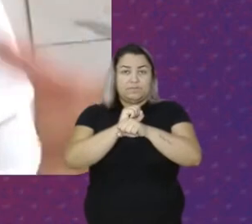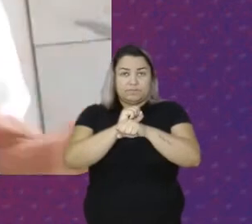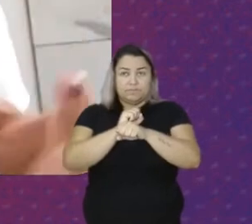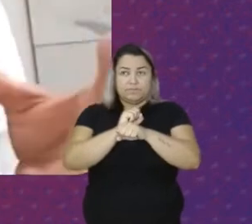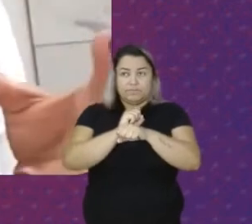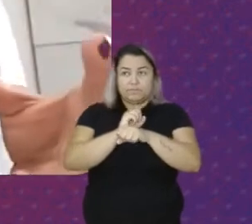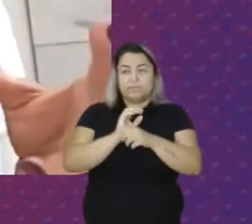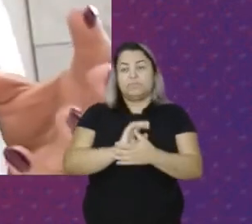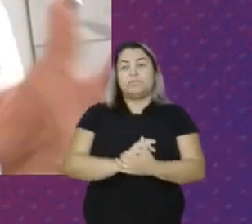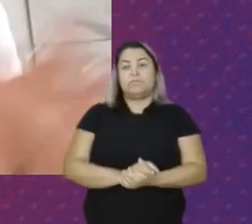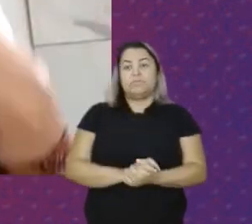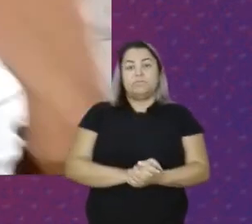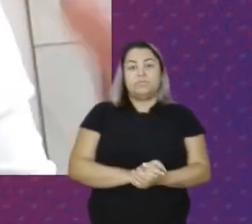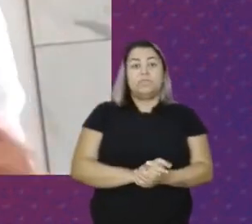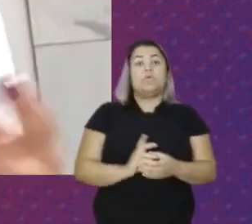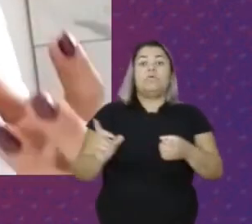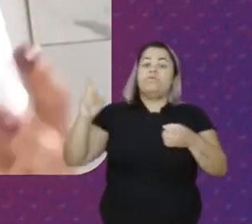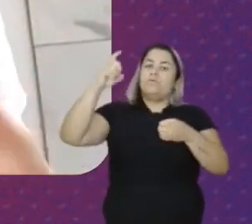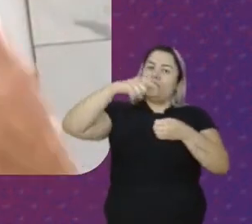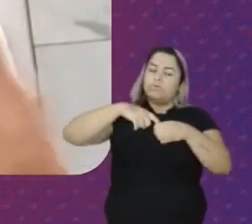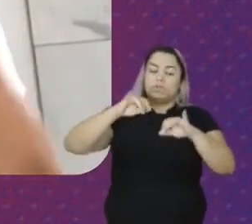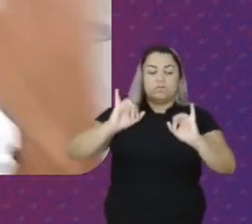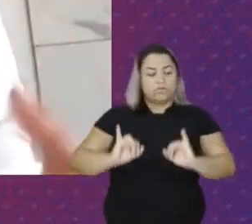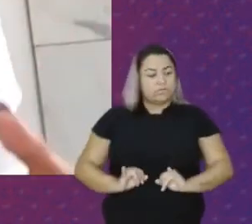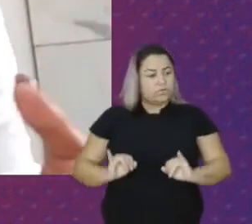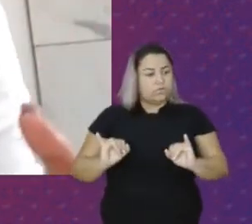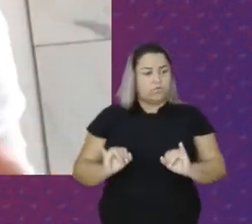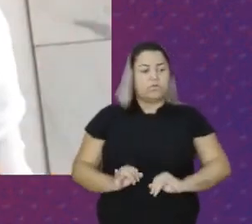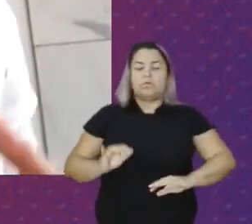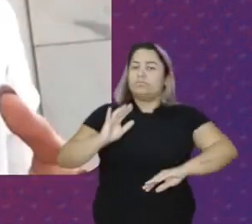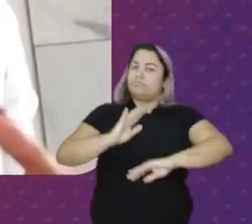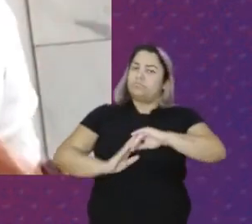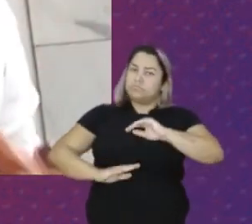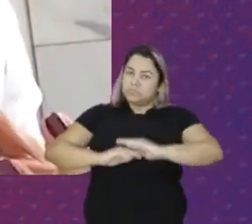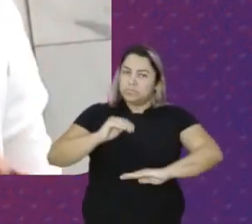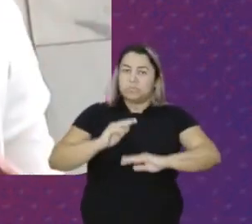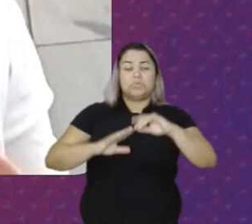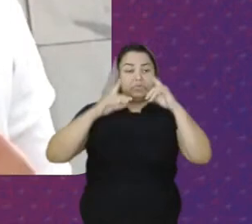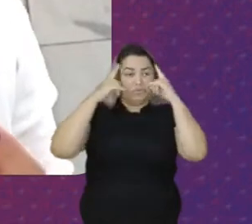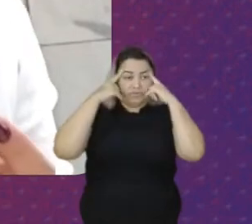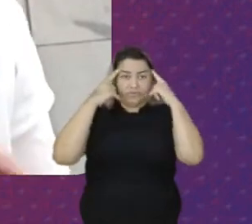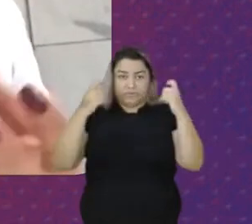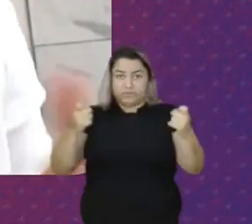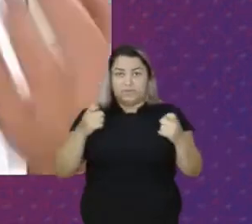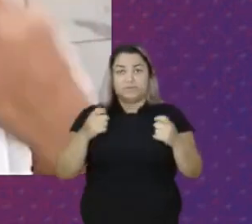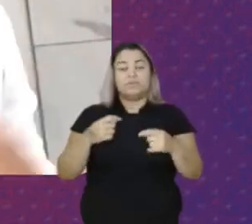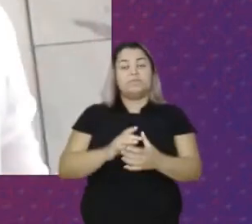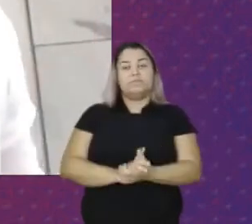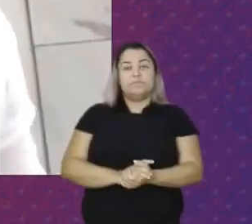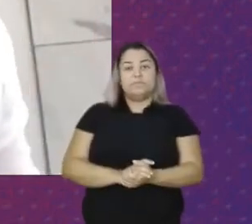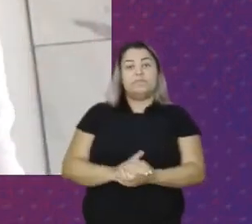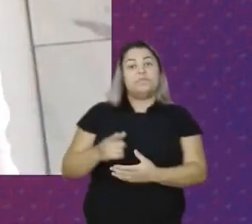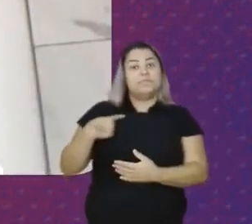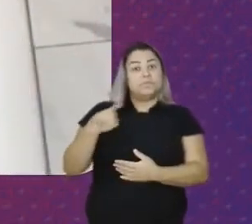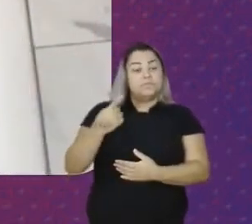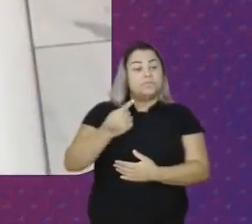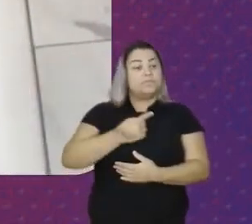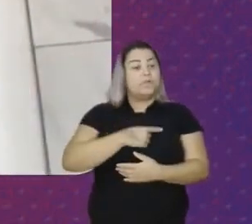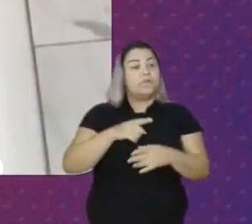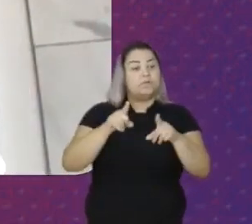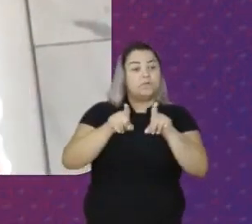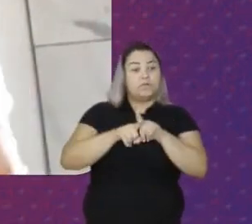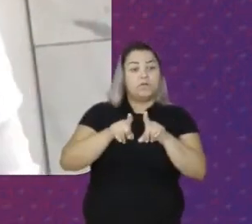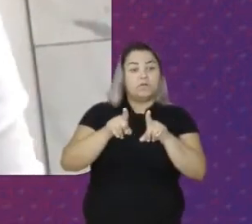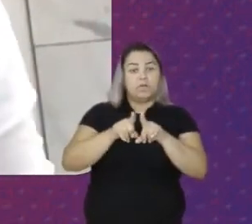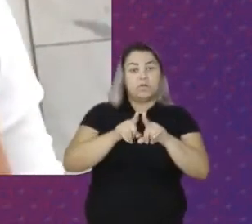elas voltem a sofrer qualquer outro tipo de violência, né? E, portanto, a gente precisa realmente de uma estrutura